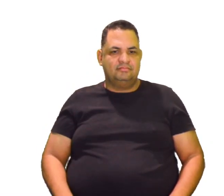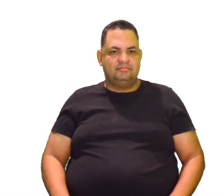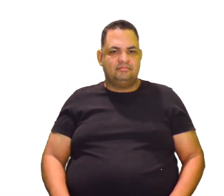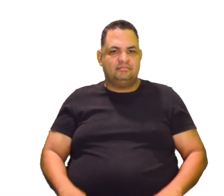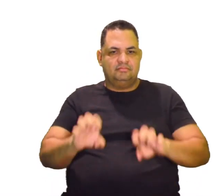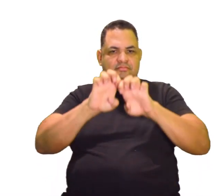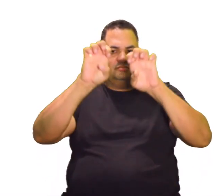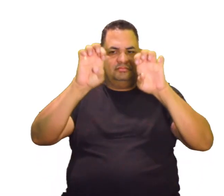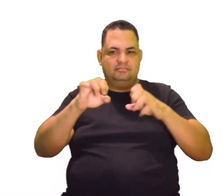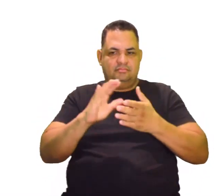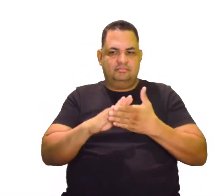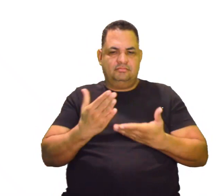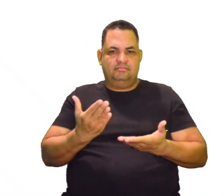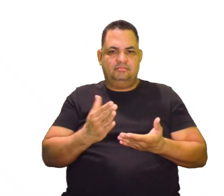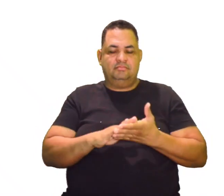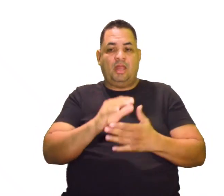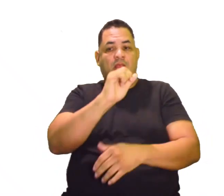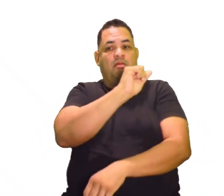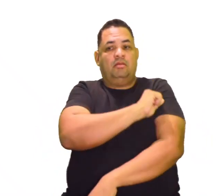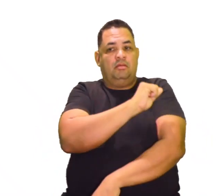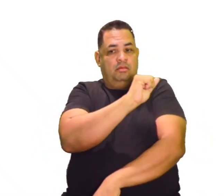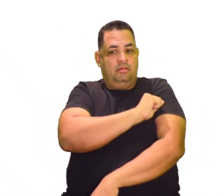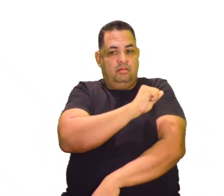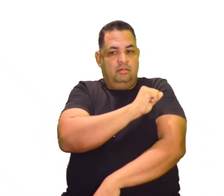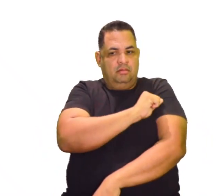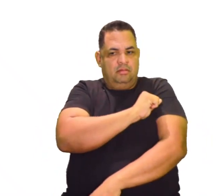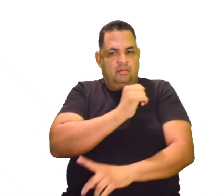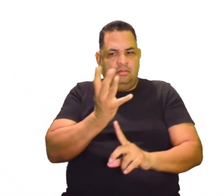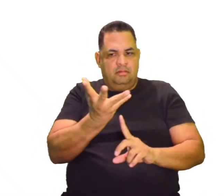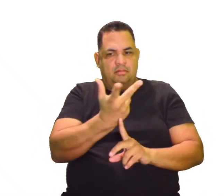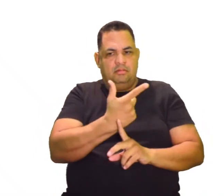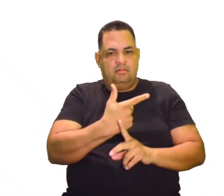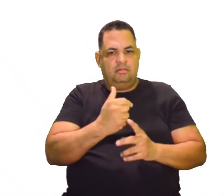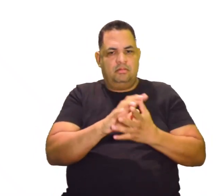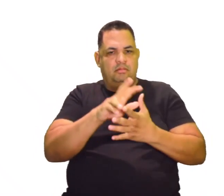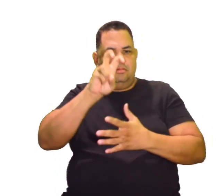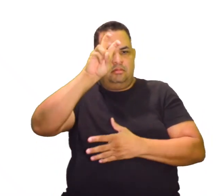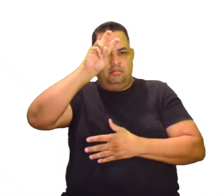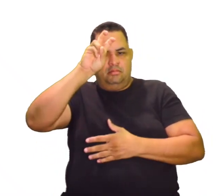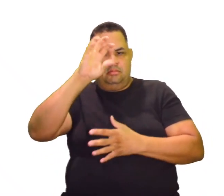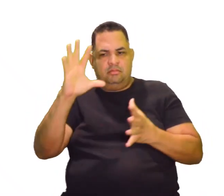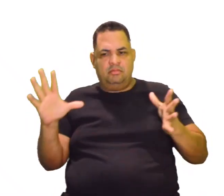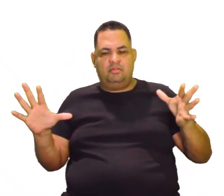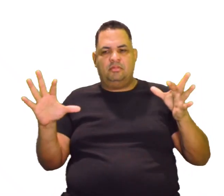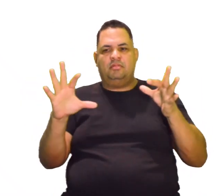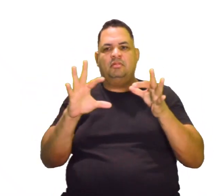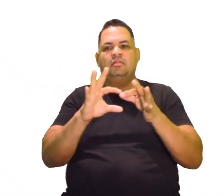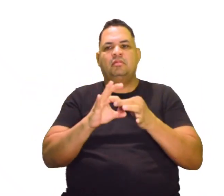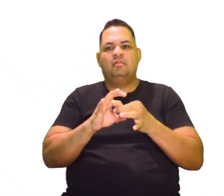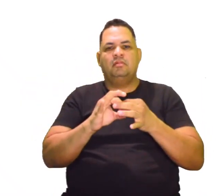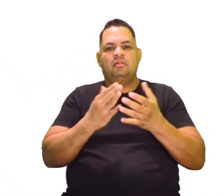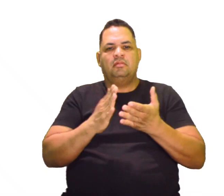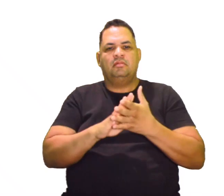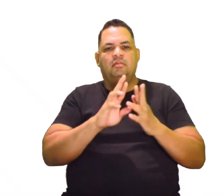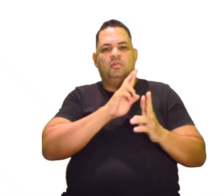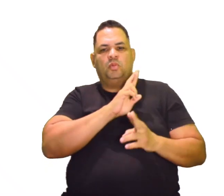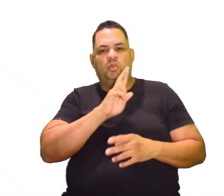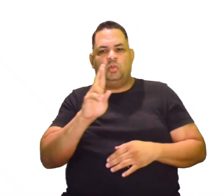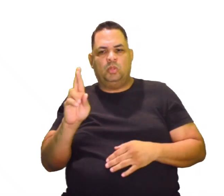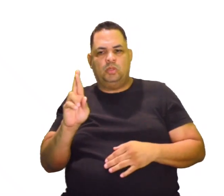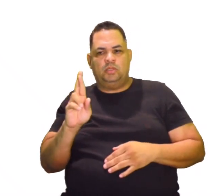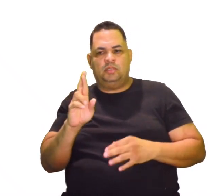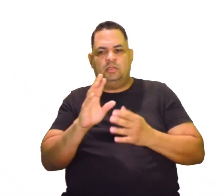estrutura aí. Então, estudante, a arte egípcia, então, é uma arte ligada, como já falei, à religião,